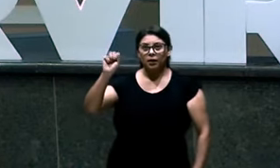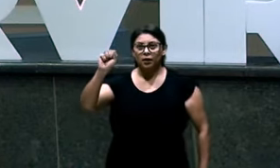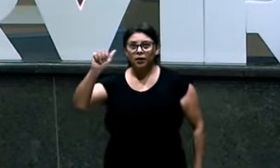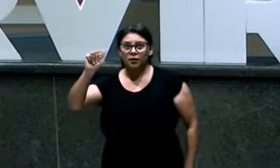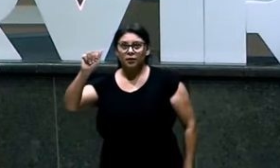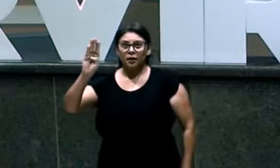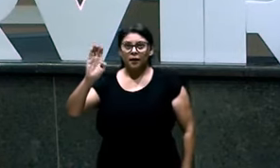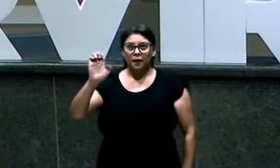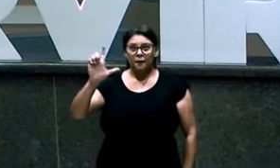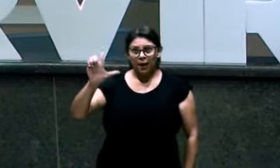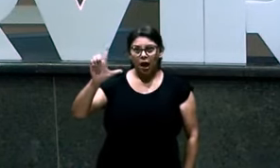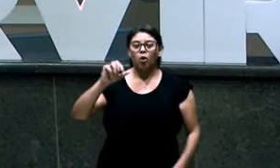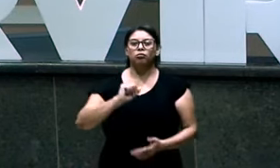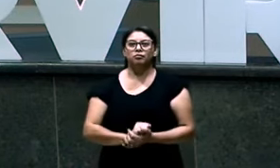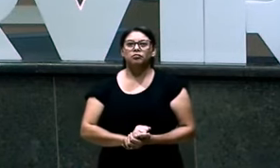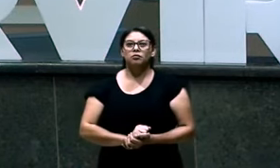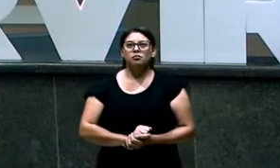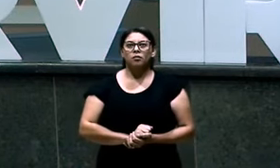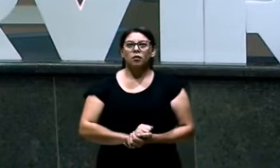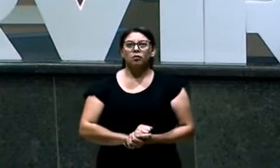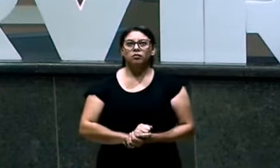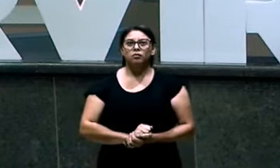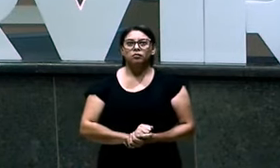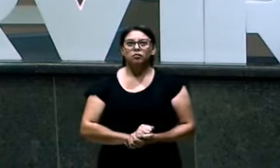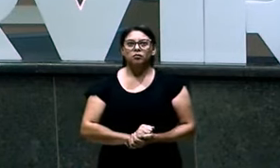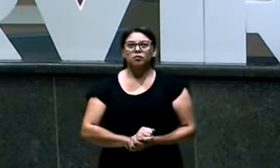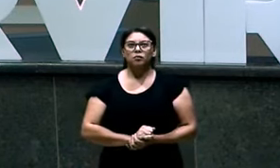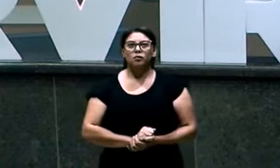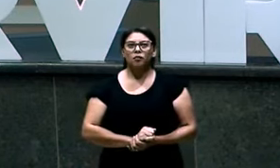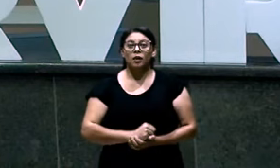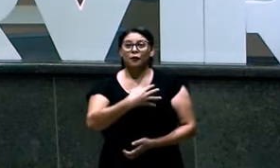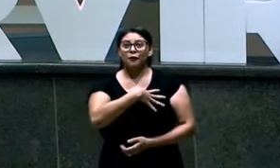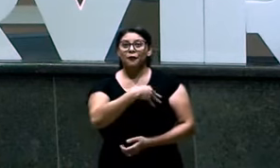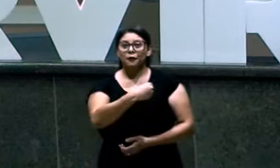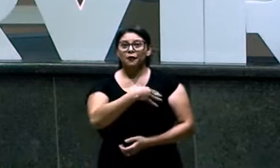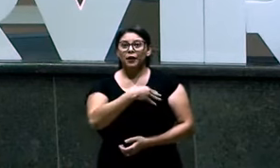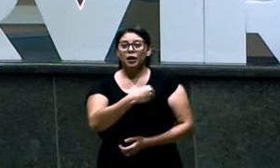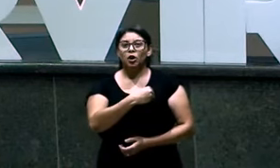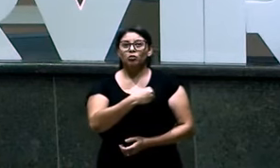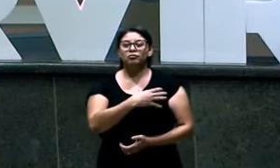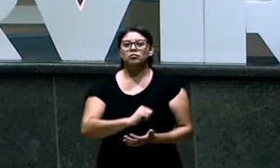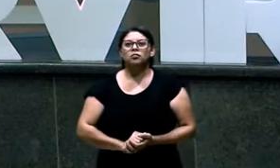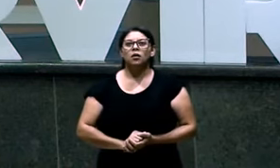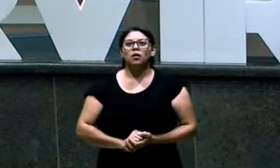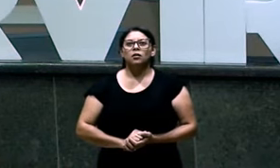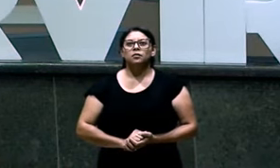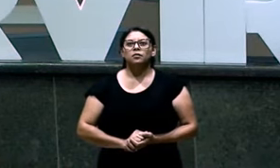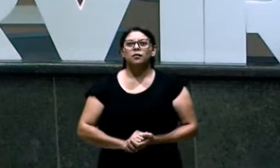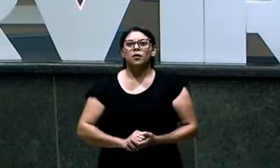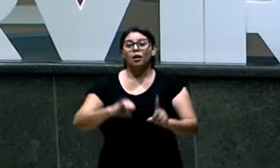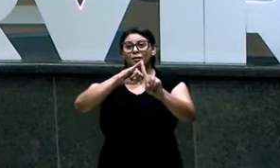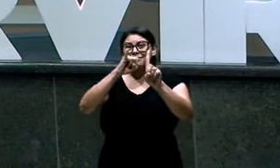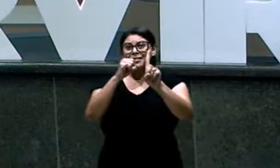João Batista é Zacarias, a esposa é Isabel, mas essa Isabel tem o ventre estéril. Deixa eu te contar